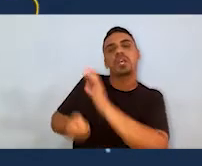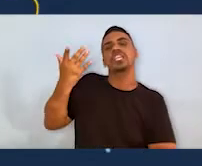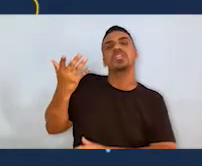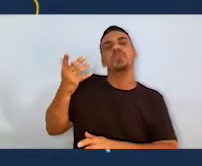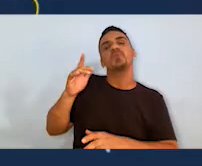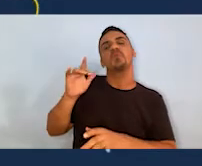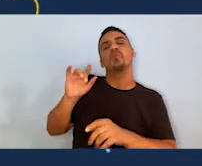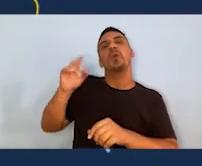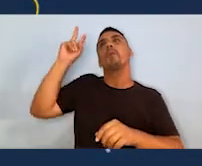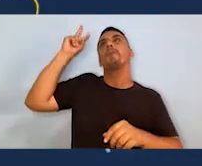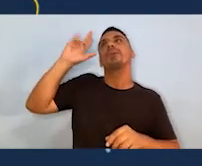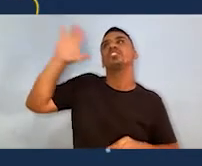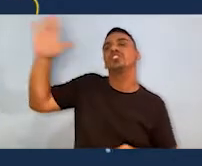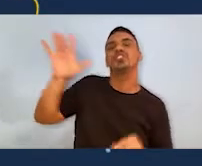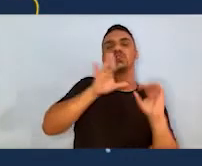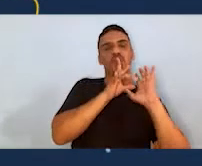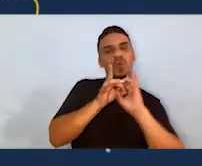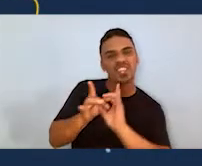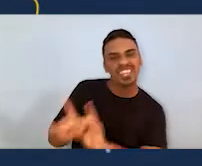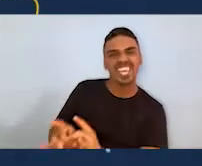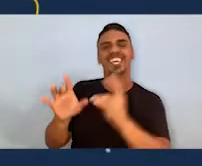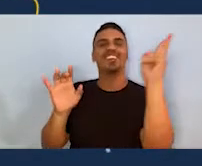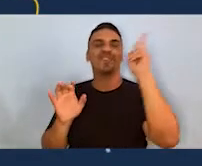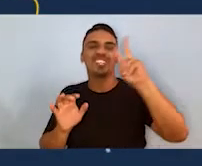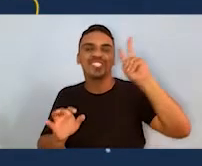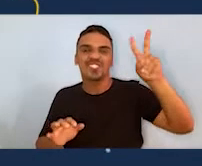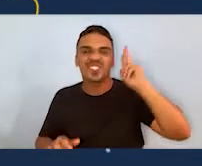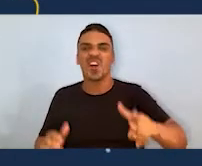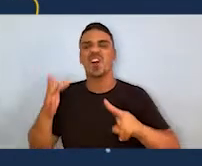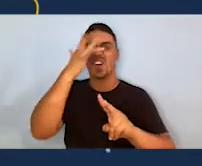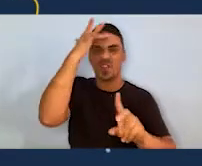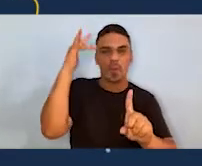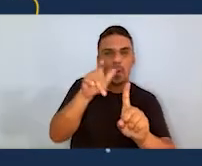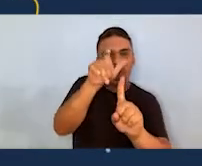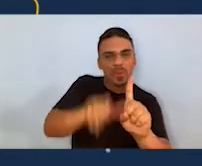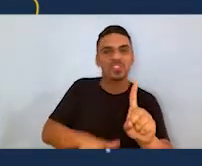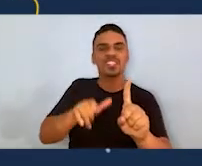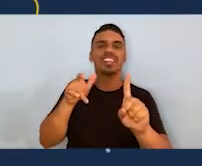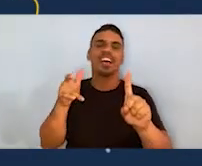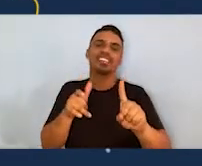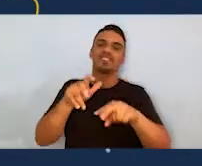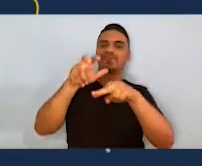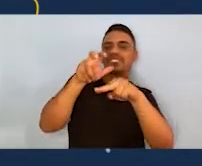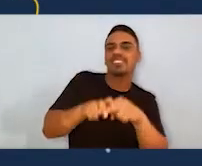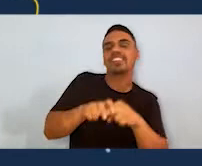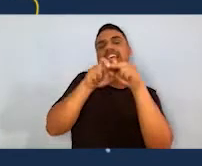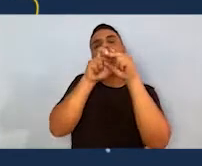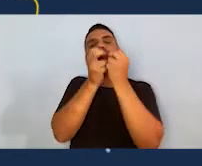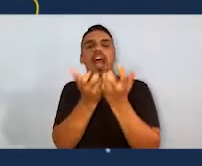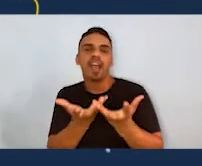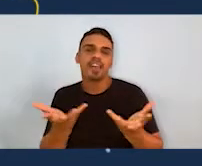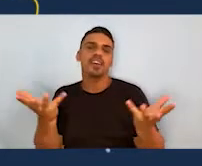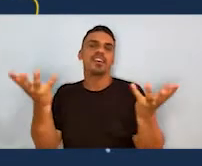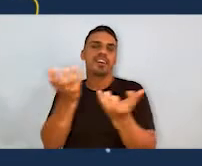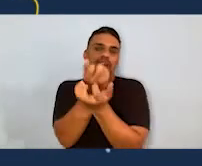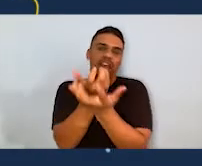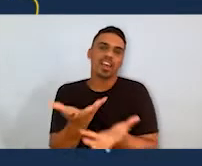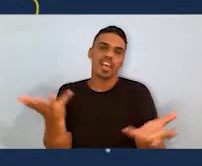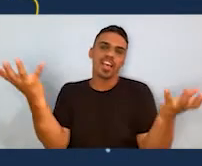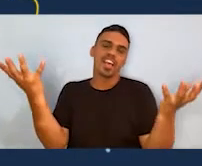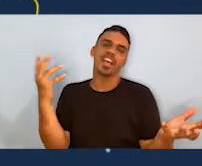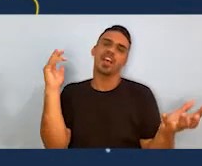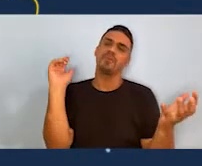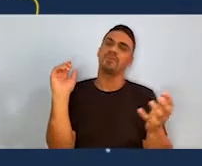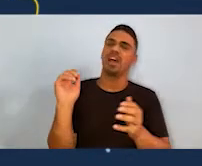crio todo um contexto para aquela ilustração, crio uma história, a personagem está sentada na grama, porque ela foi